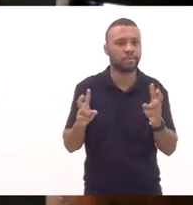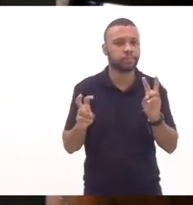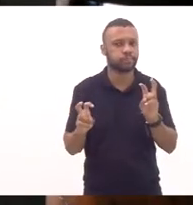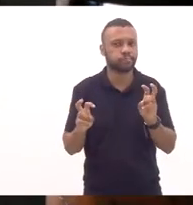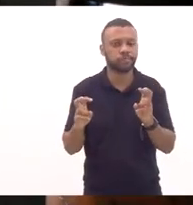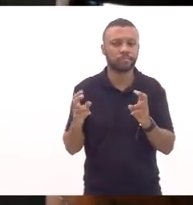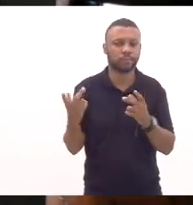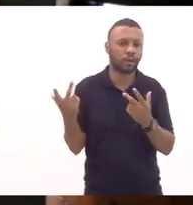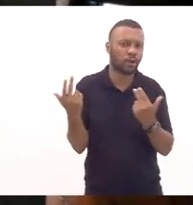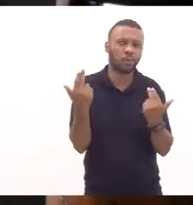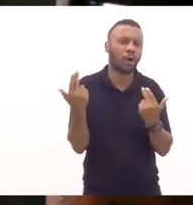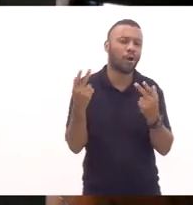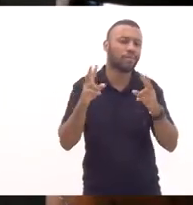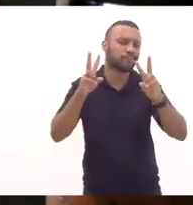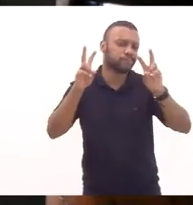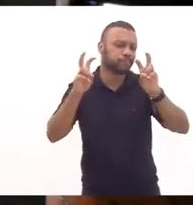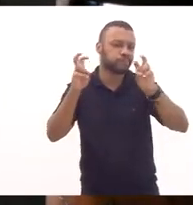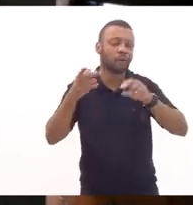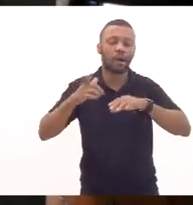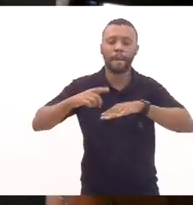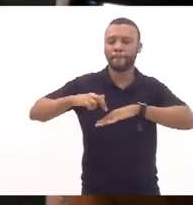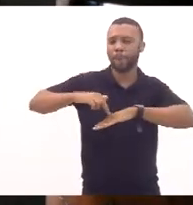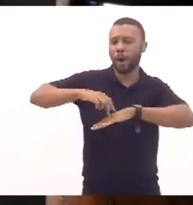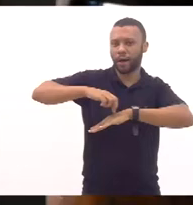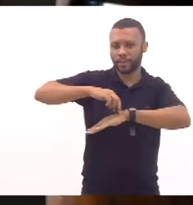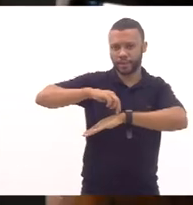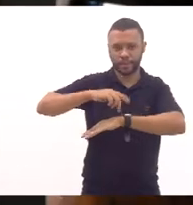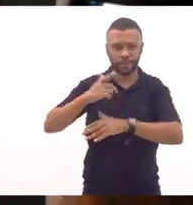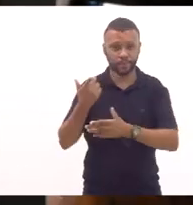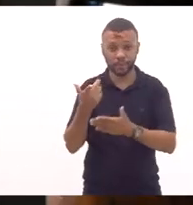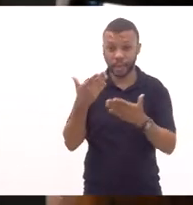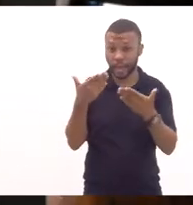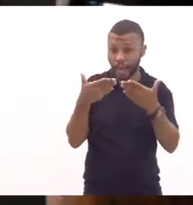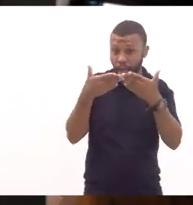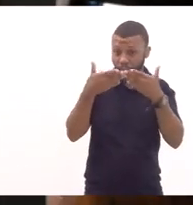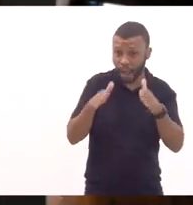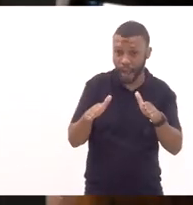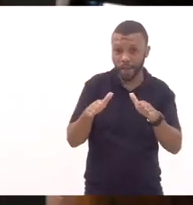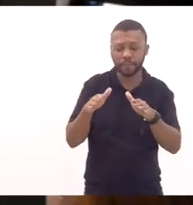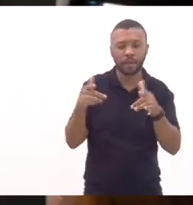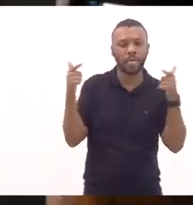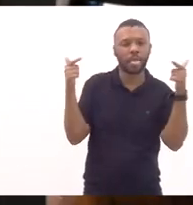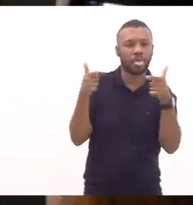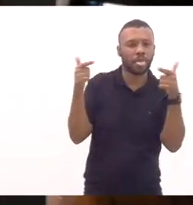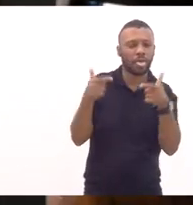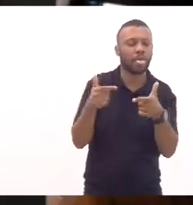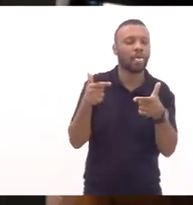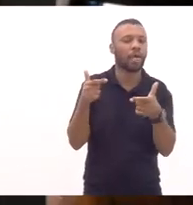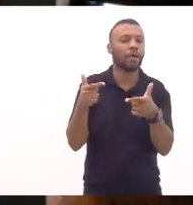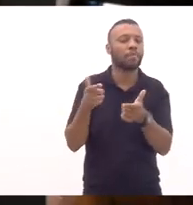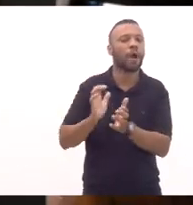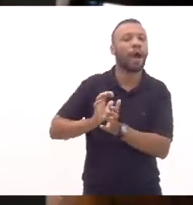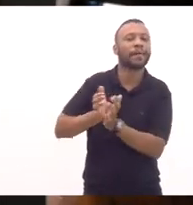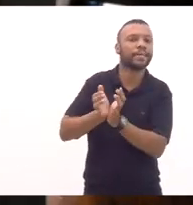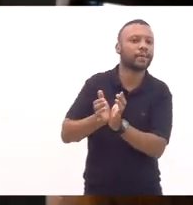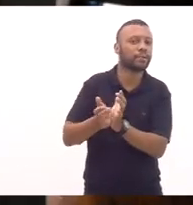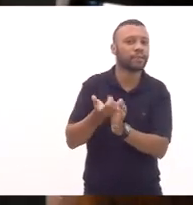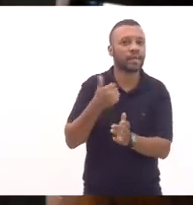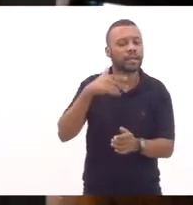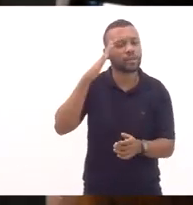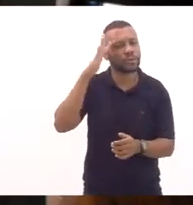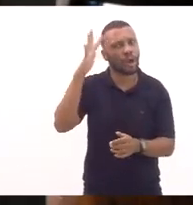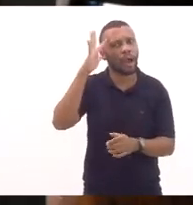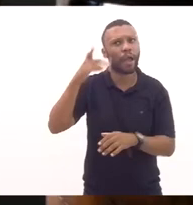sofisma de moda. Abre grandes portais para o racismo recreativo, porque quem sonha com moda é preto,